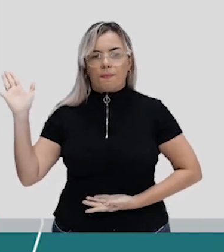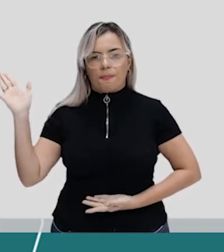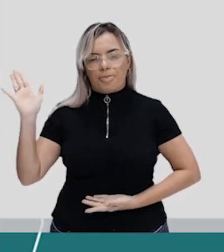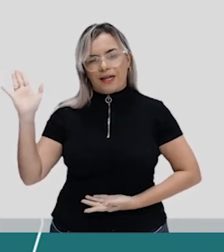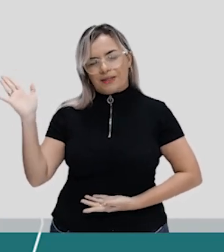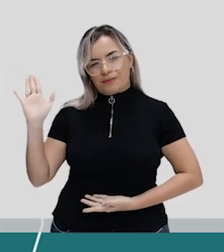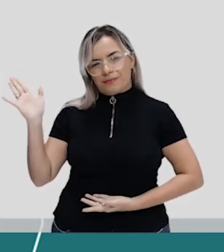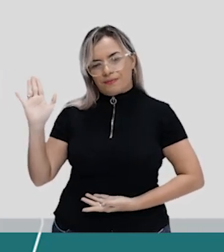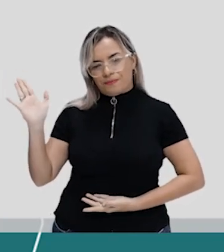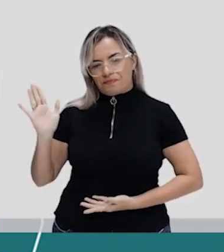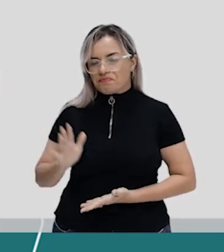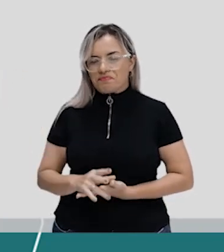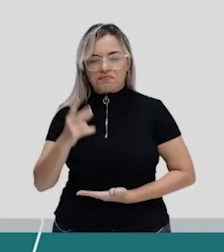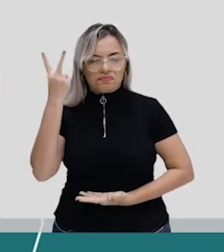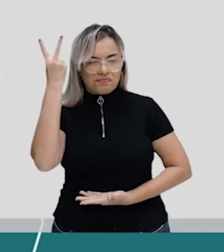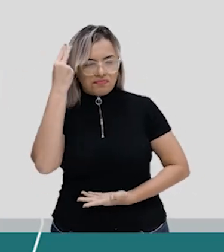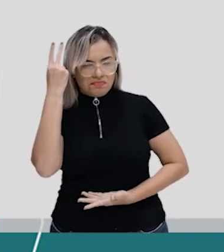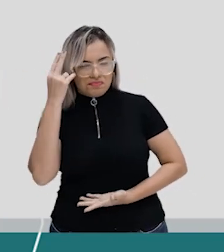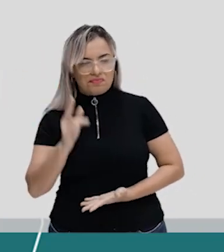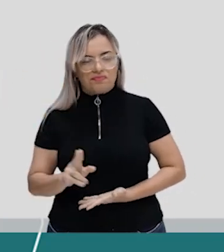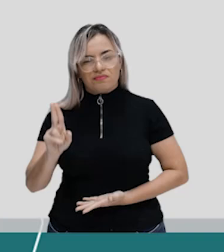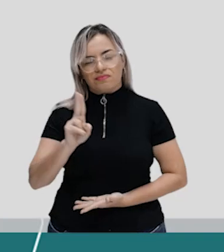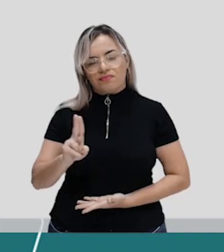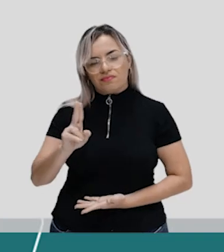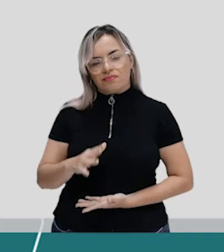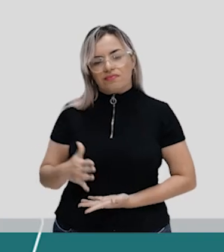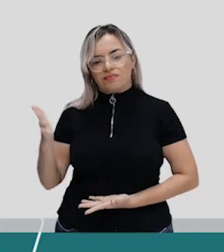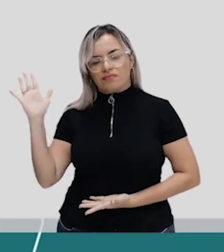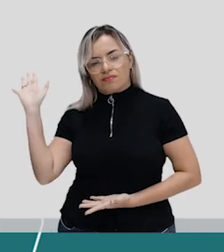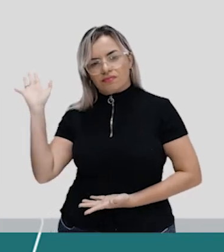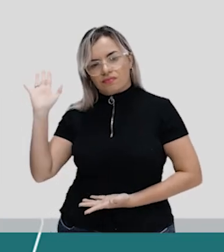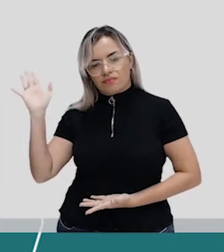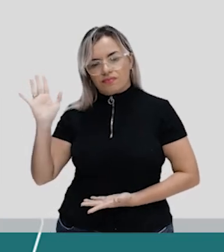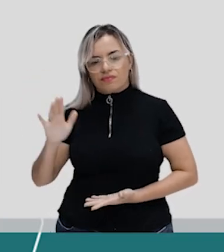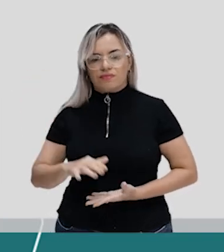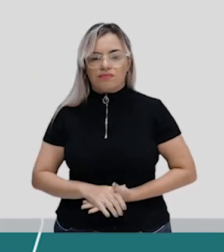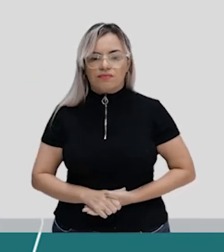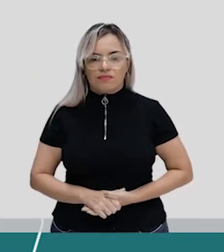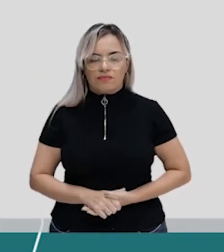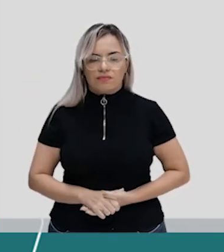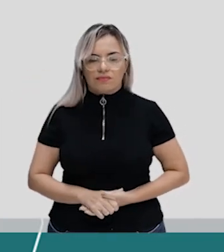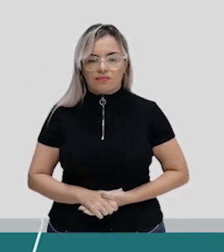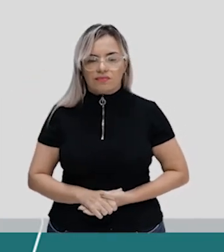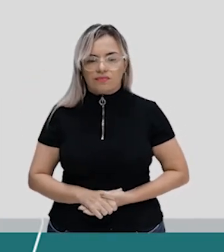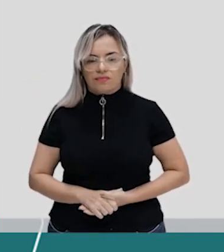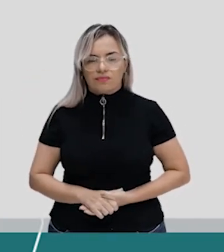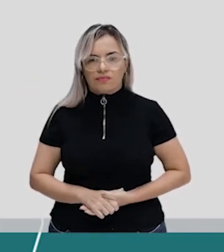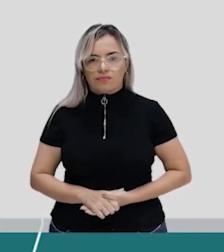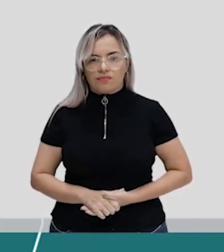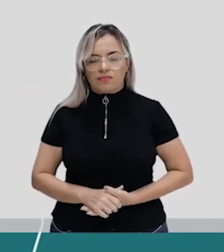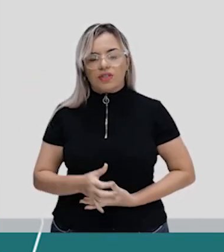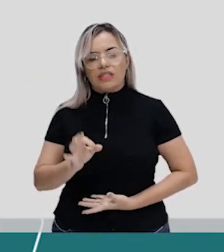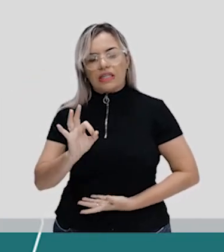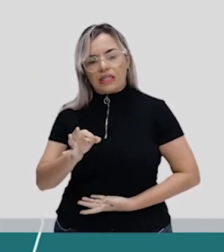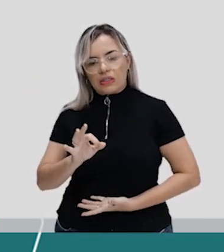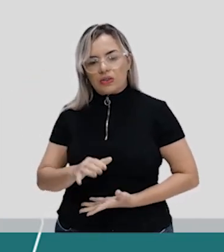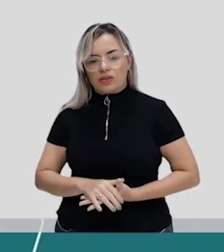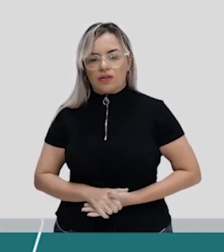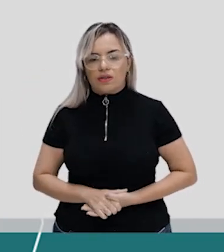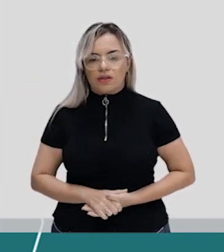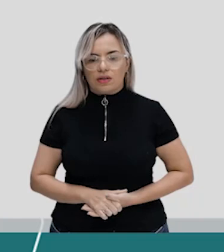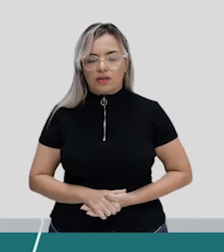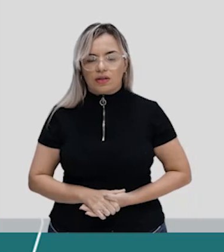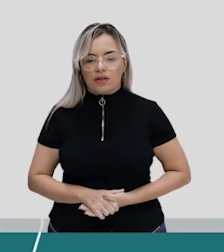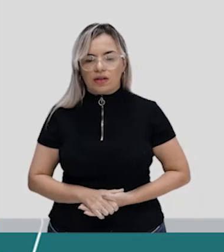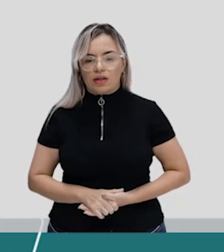É muito comum, hasta luego, até logo, hasta pronto, também,